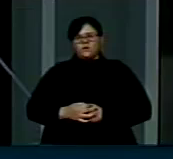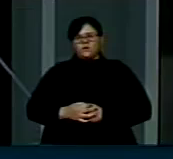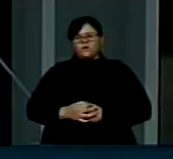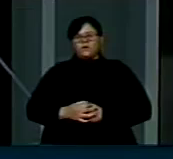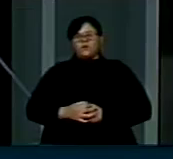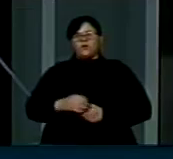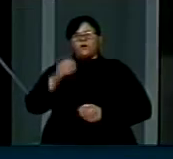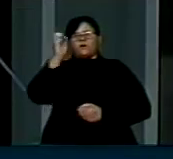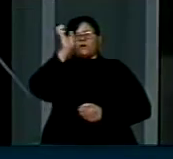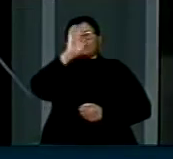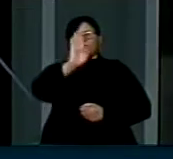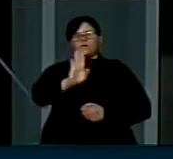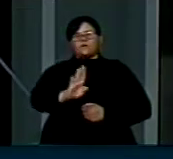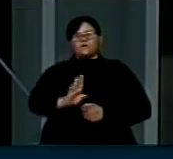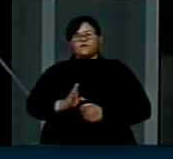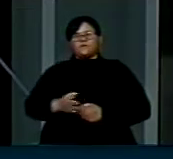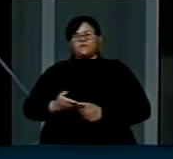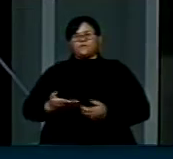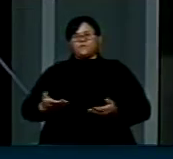o Brasil,